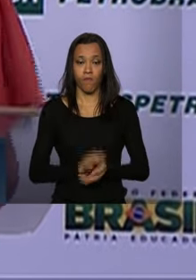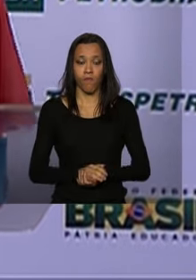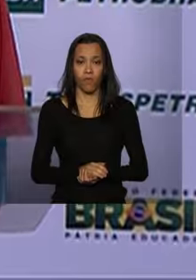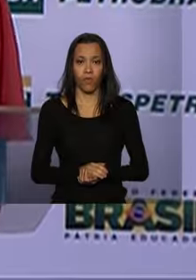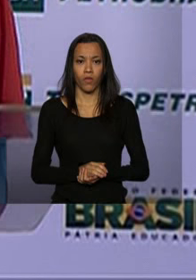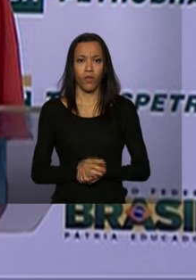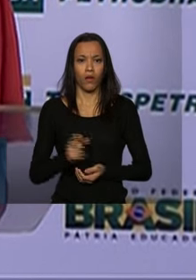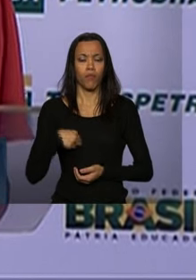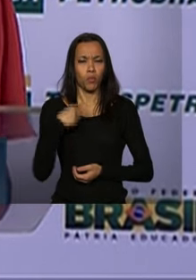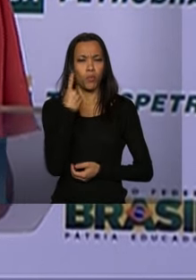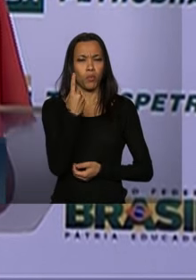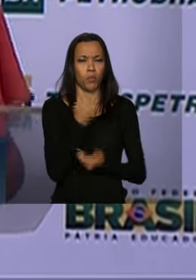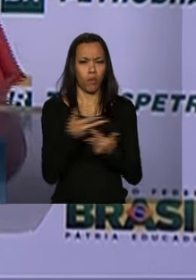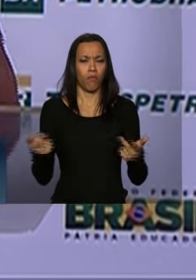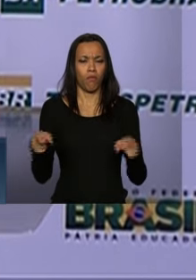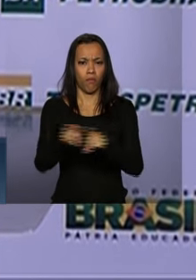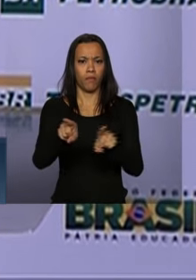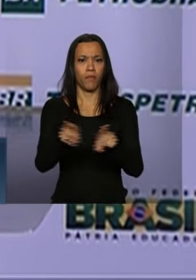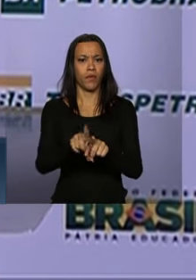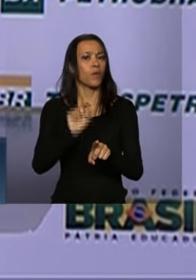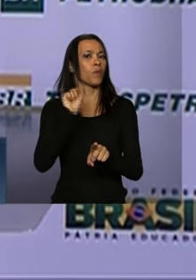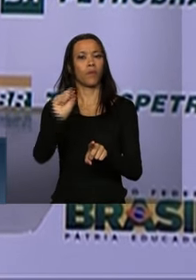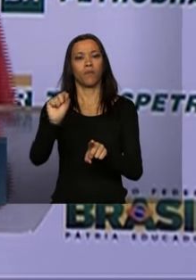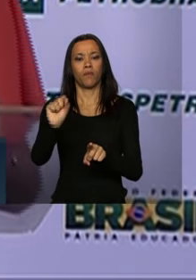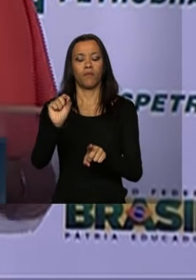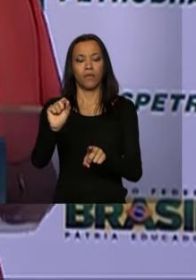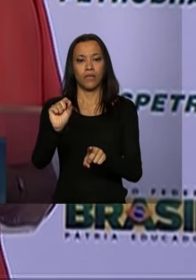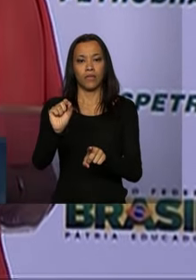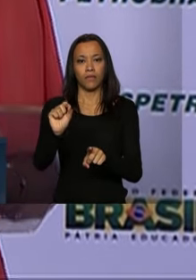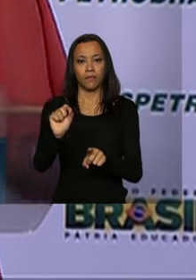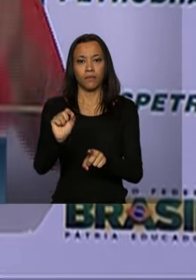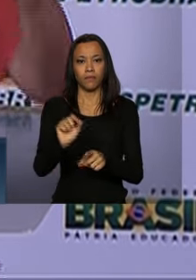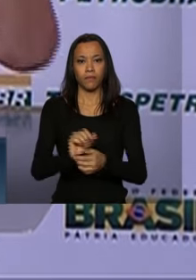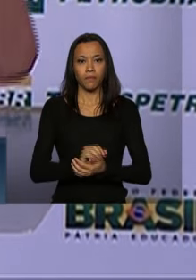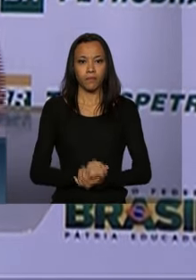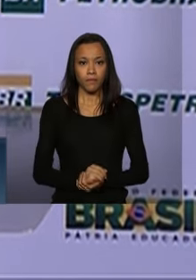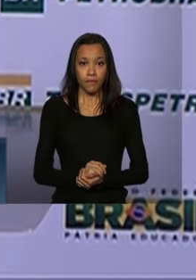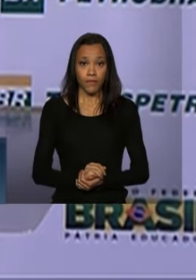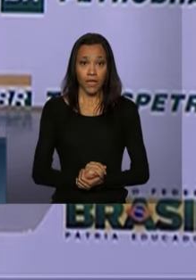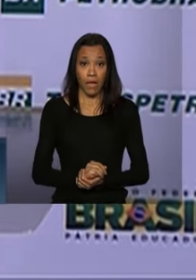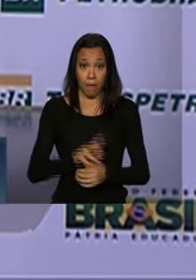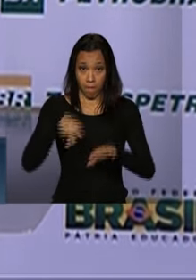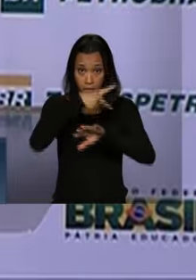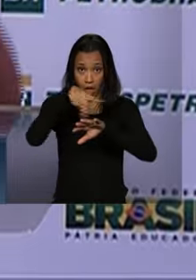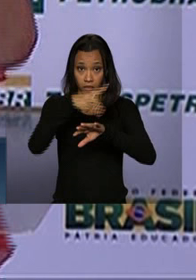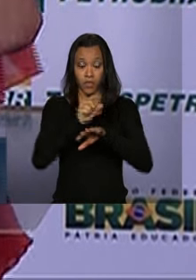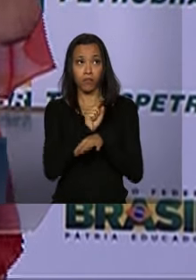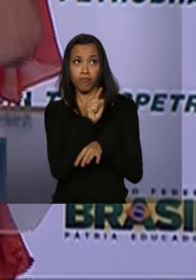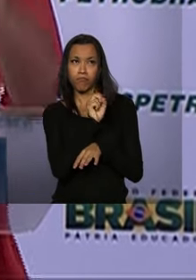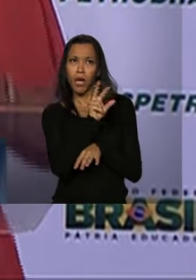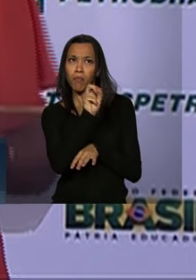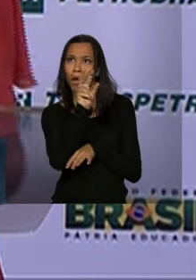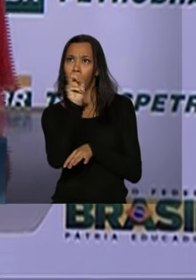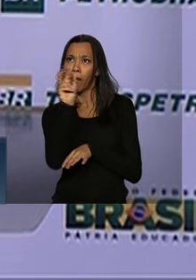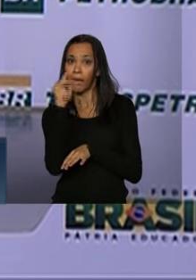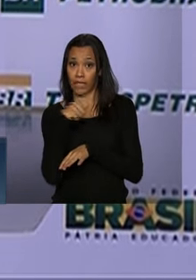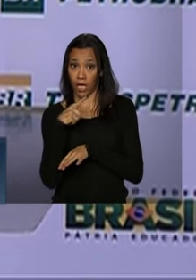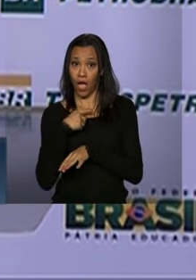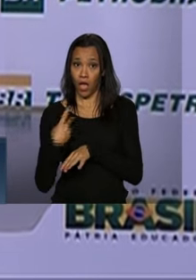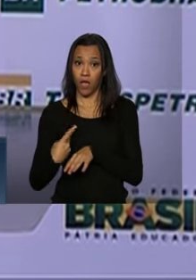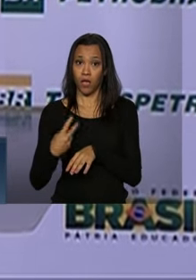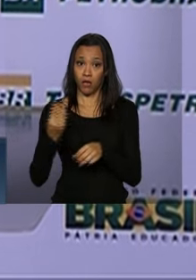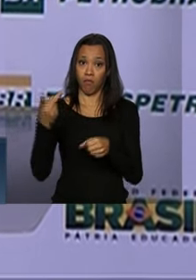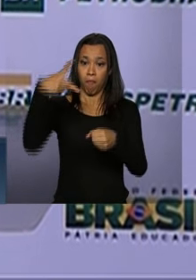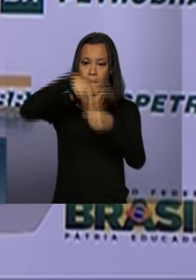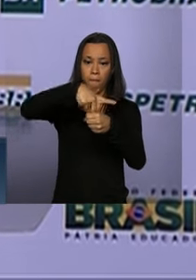uma razão também que leva ao fato de que, nesses países onde só tem petróleo,